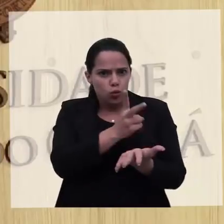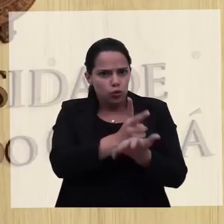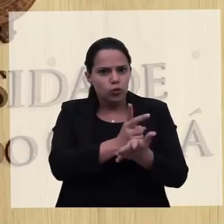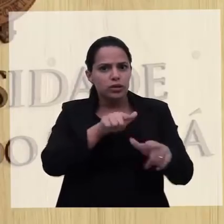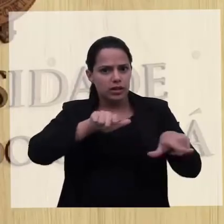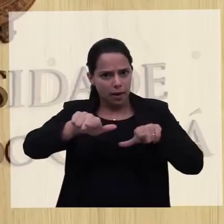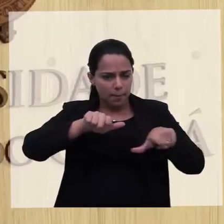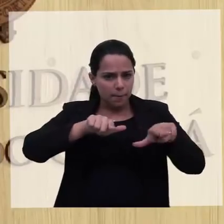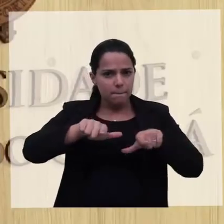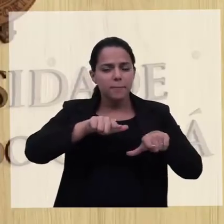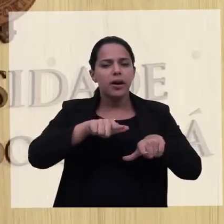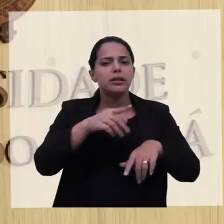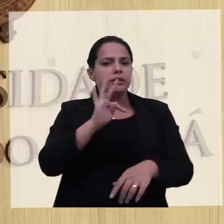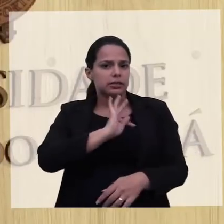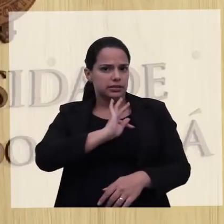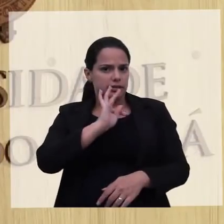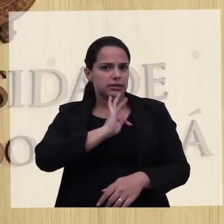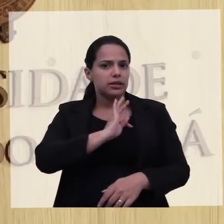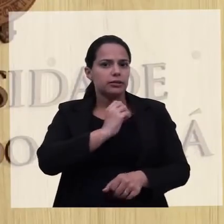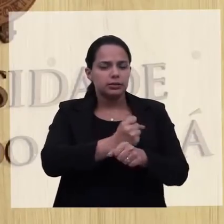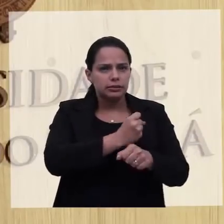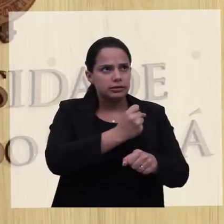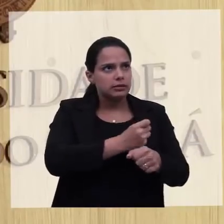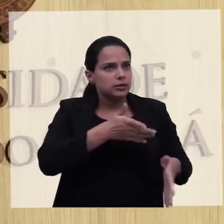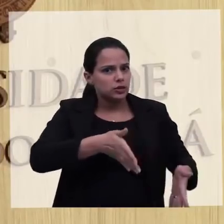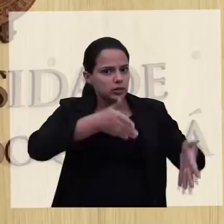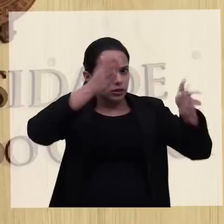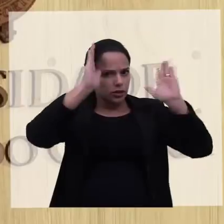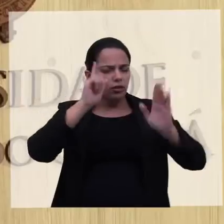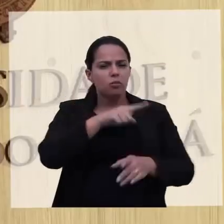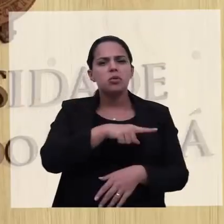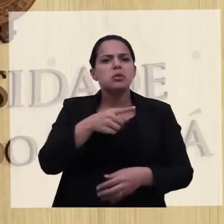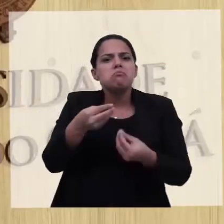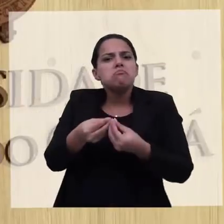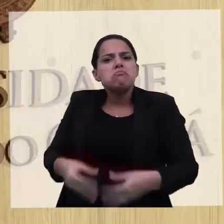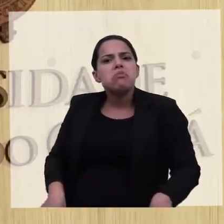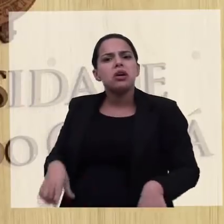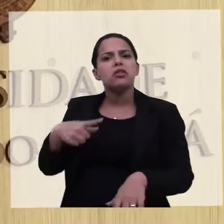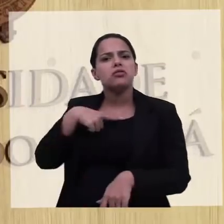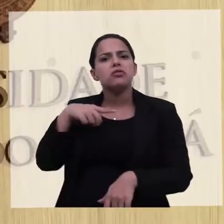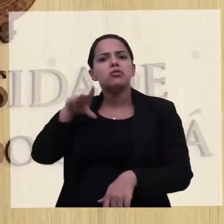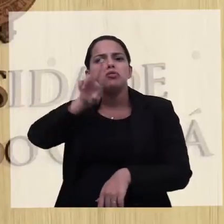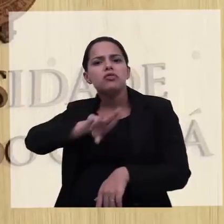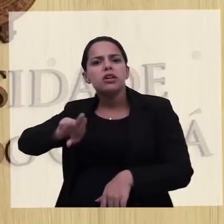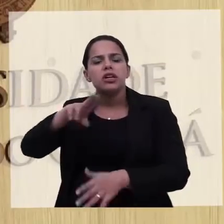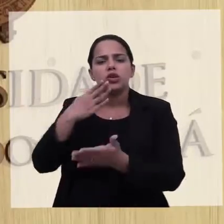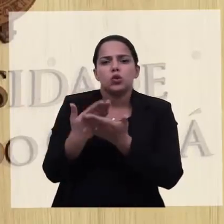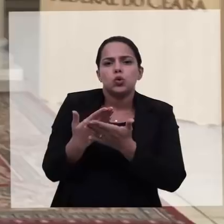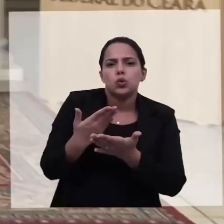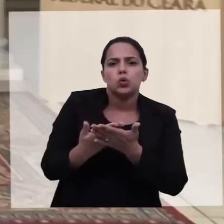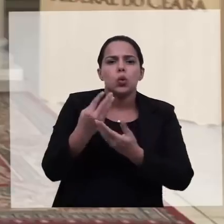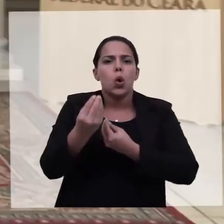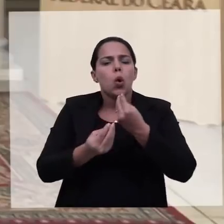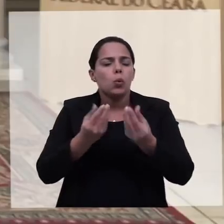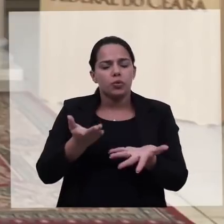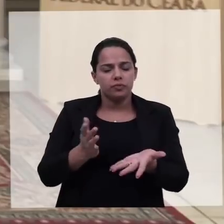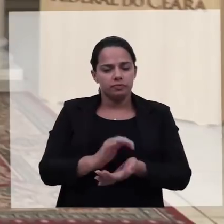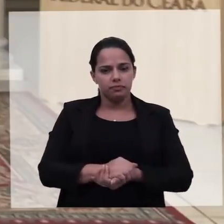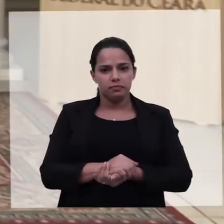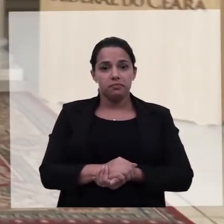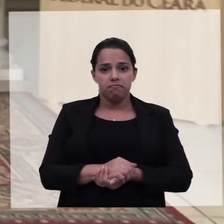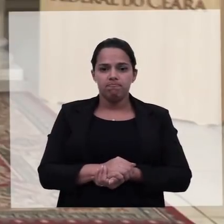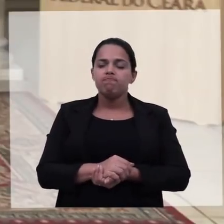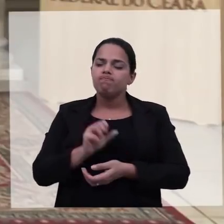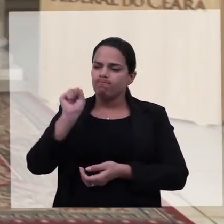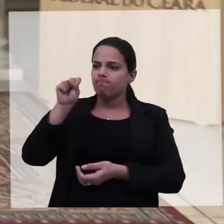era técnica em edificações, como técnica em edificações. Isso afetou, de alguma maneira, o desempenho, as atividades na universidade? Sim,